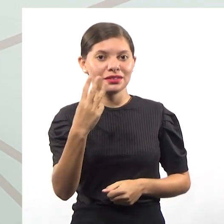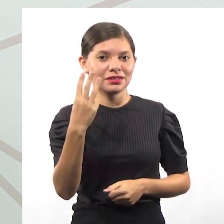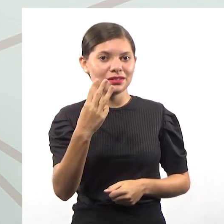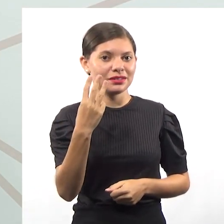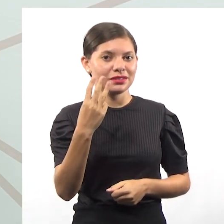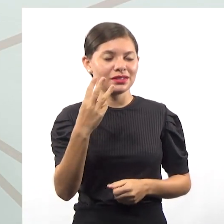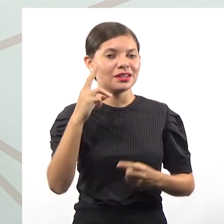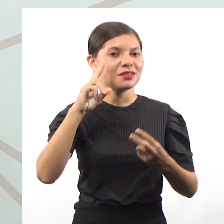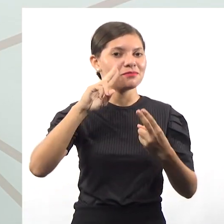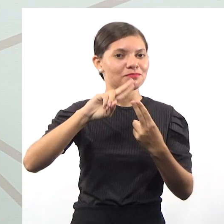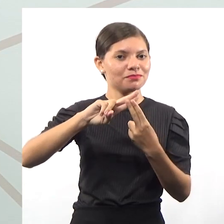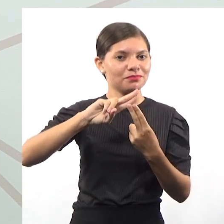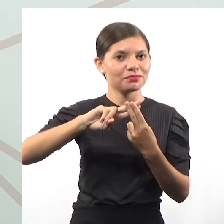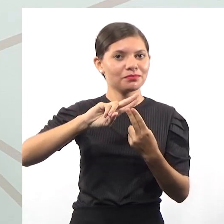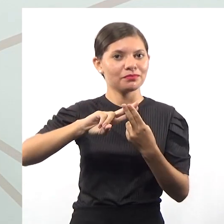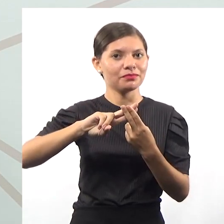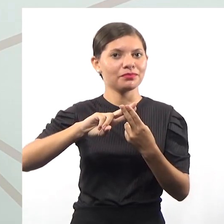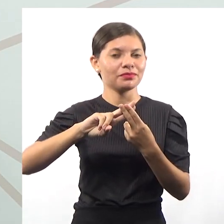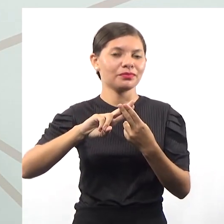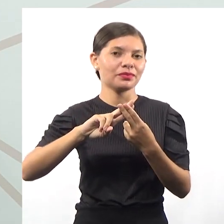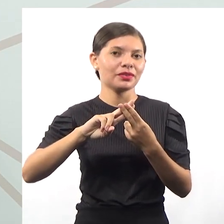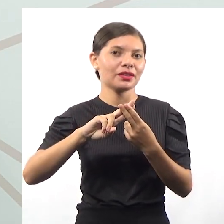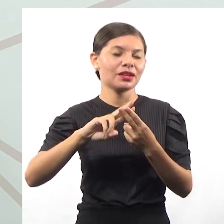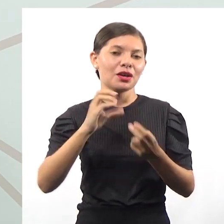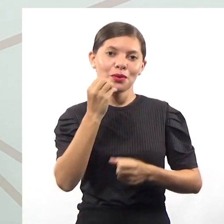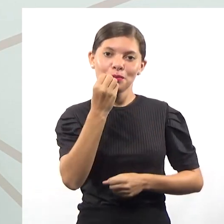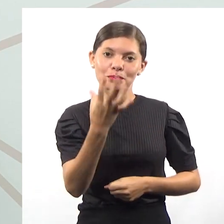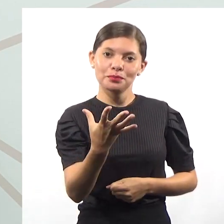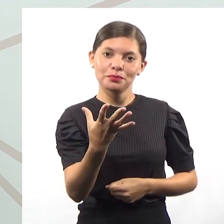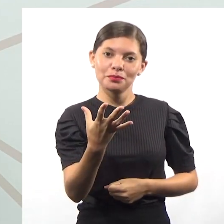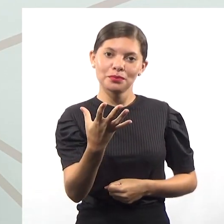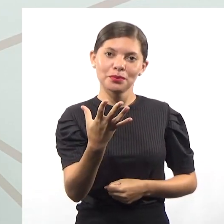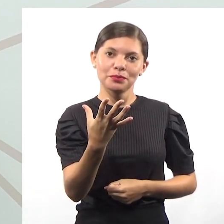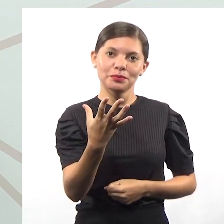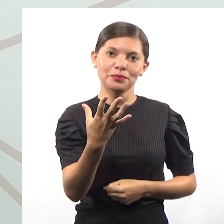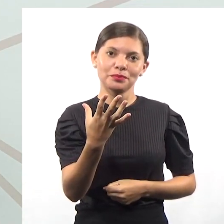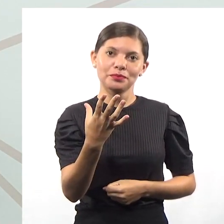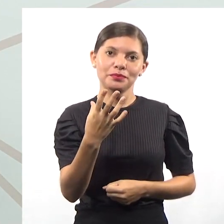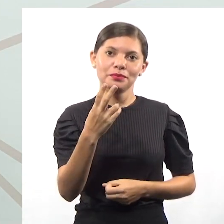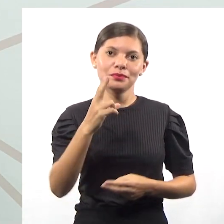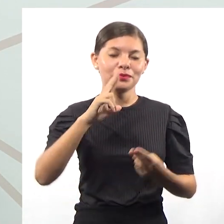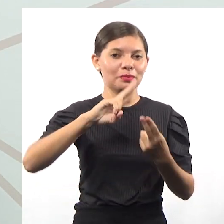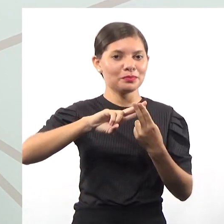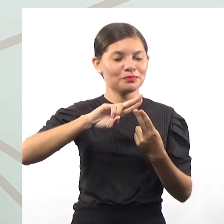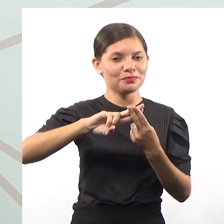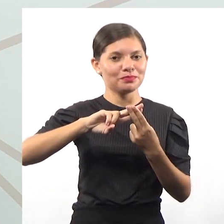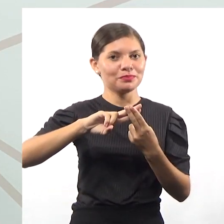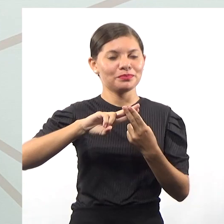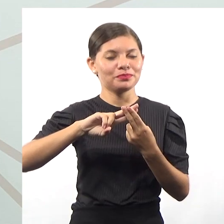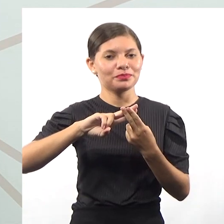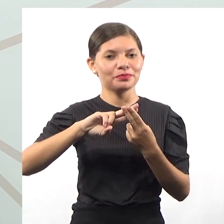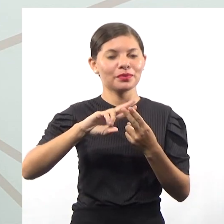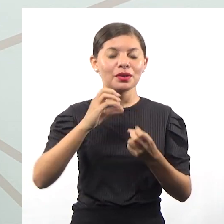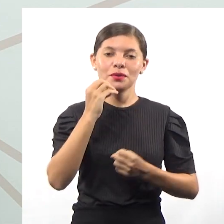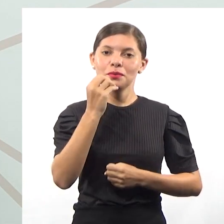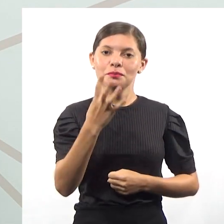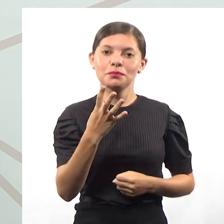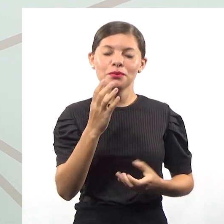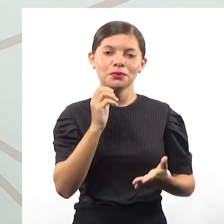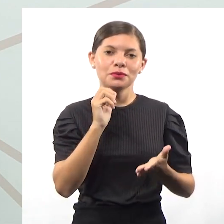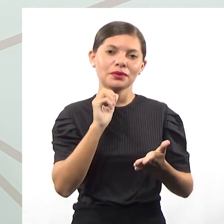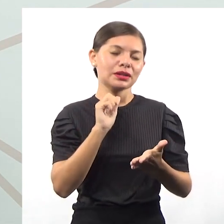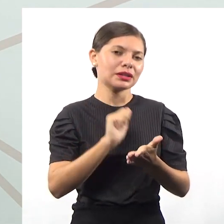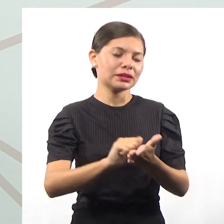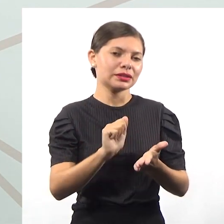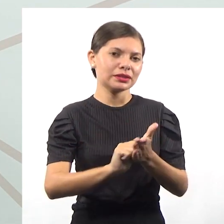certeza já estaria a hashtag top, né? Trend ali aparecendo nas últimas postagens. Bom,